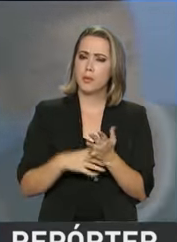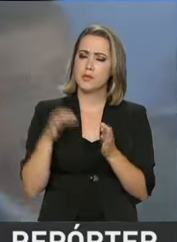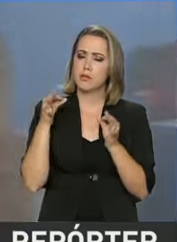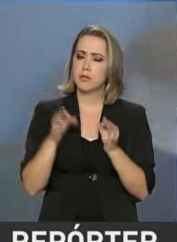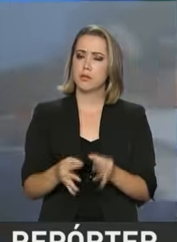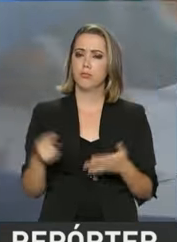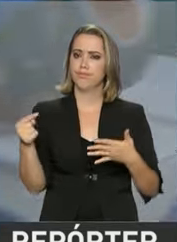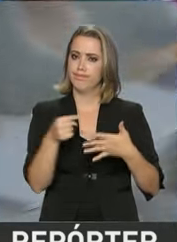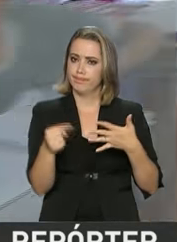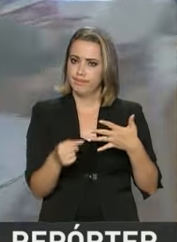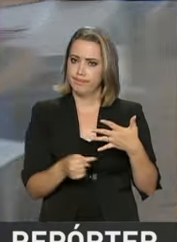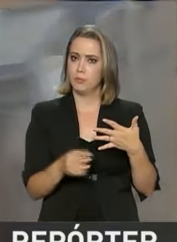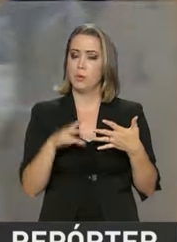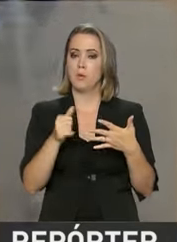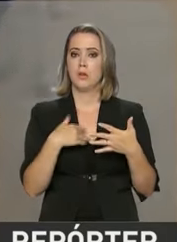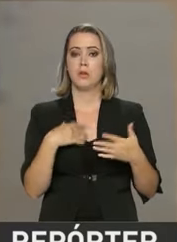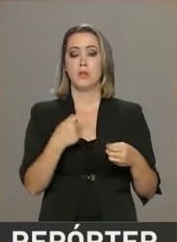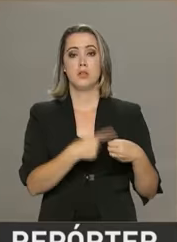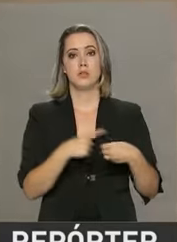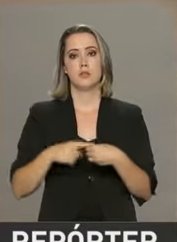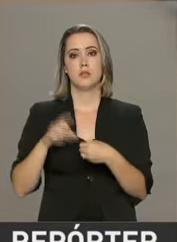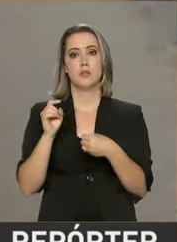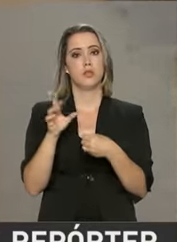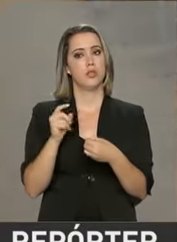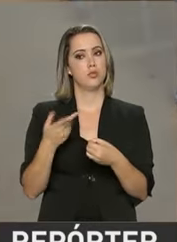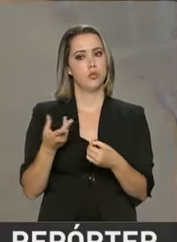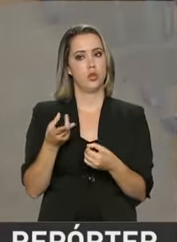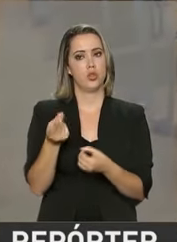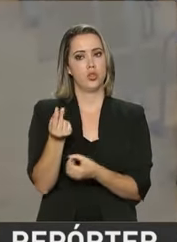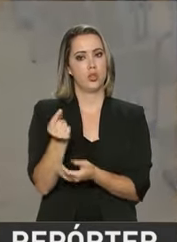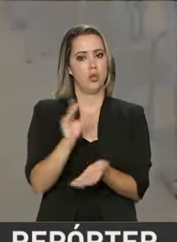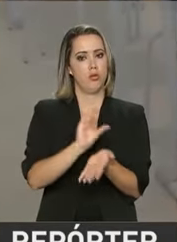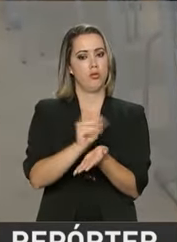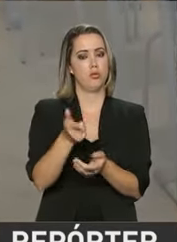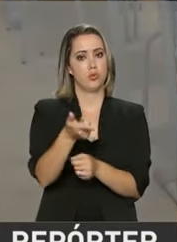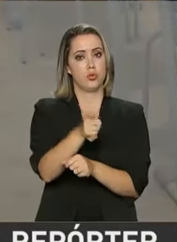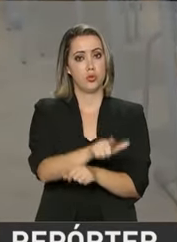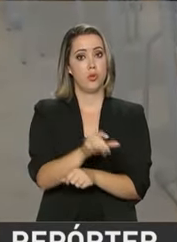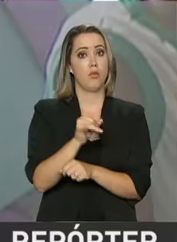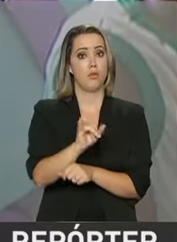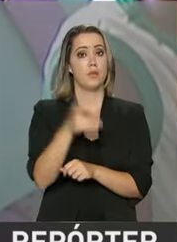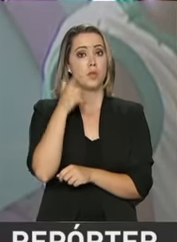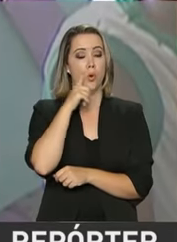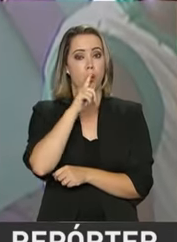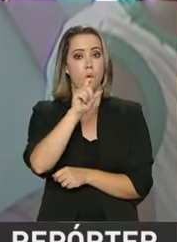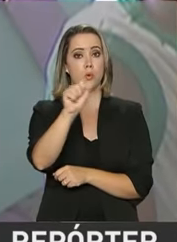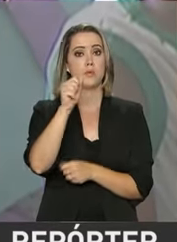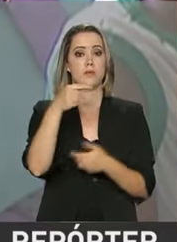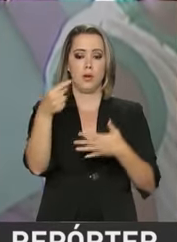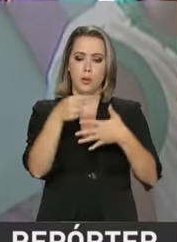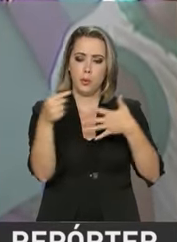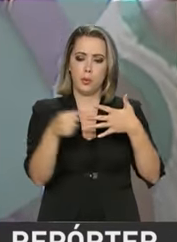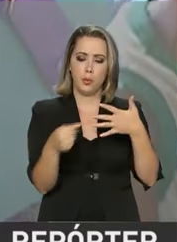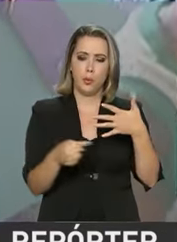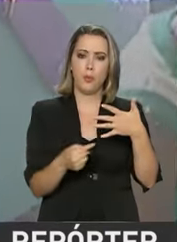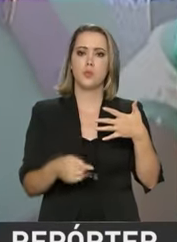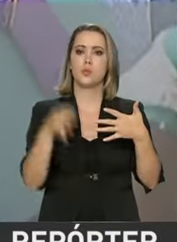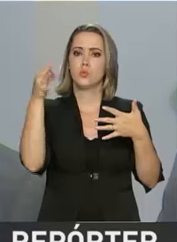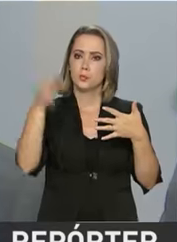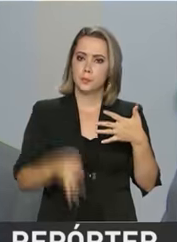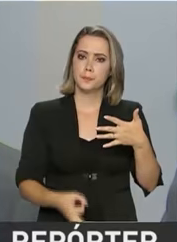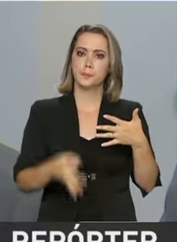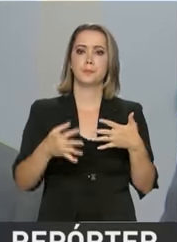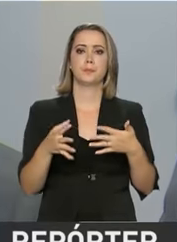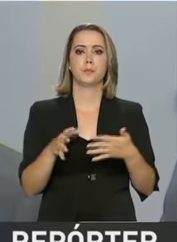e os municípios só vão receber novos recursos no ano que vem se alcançarem os objetivos definidos